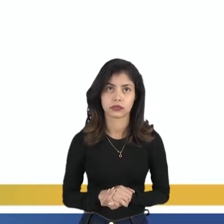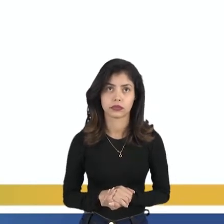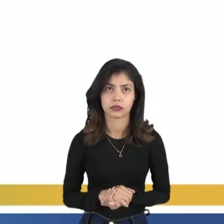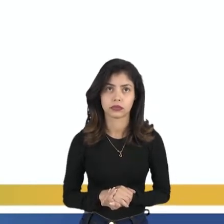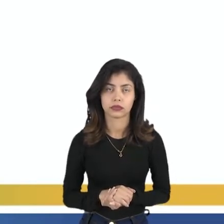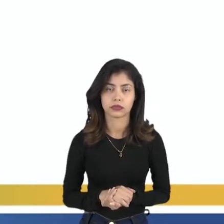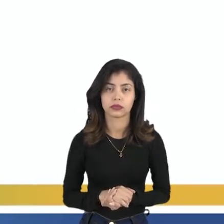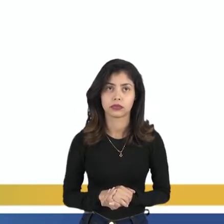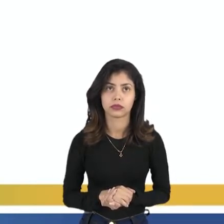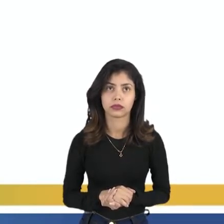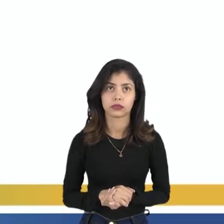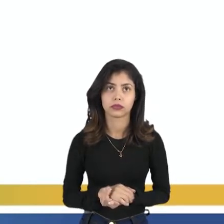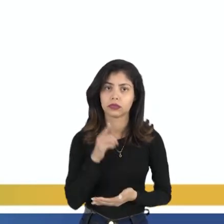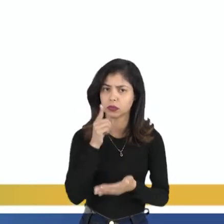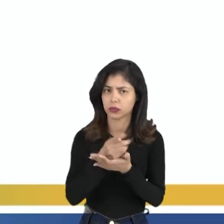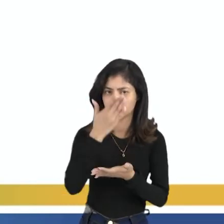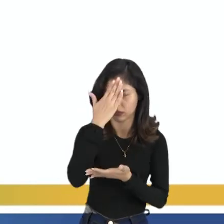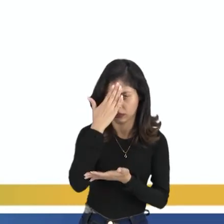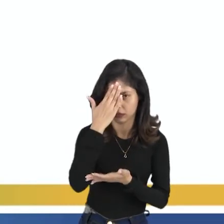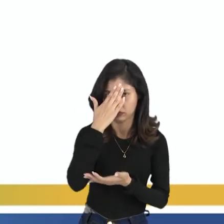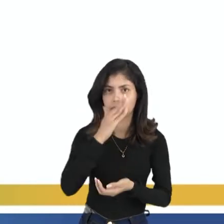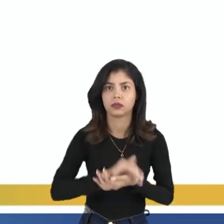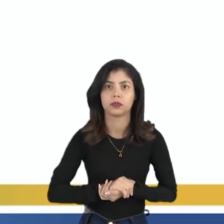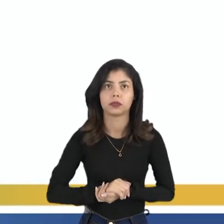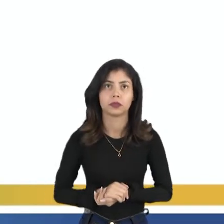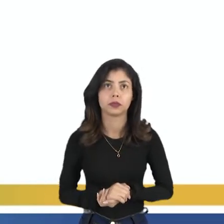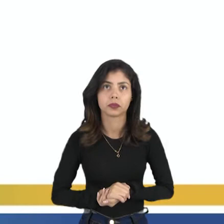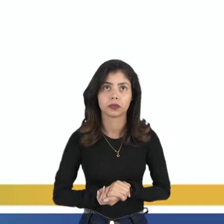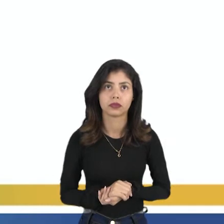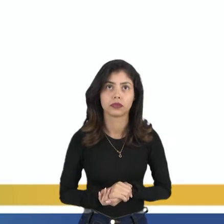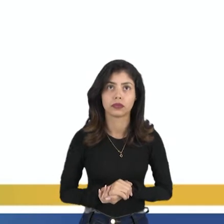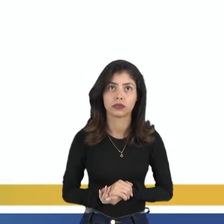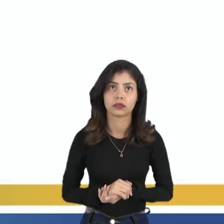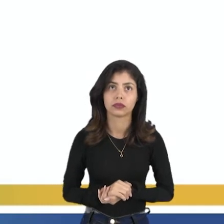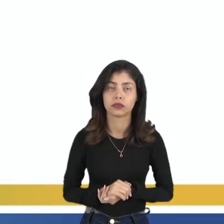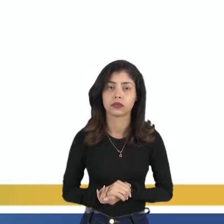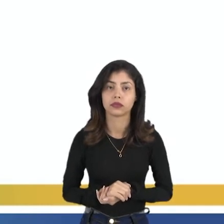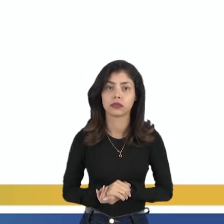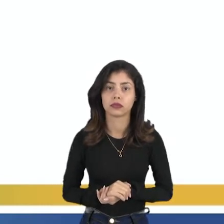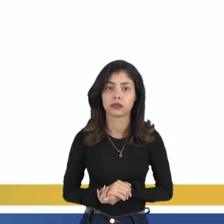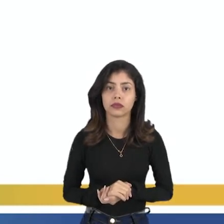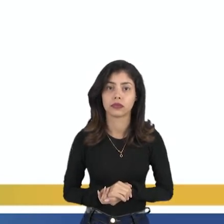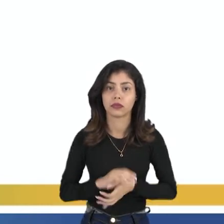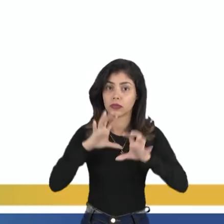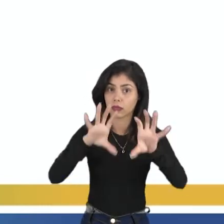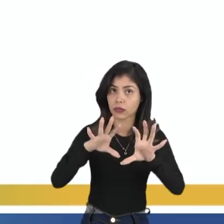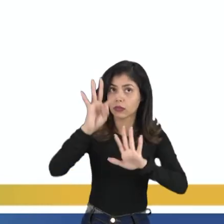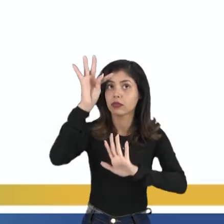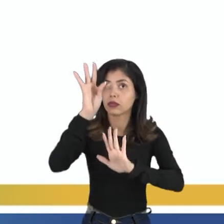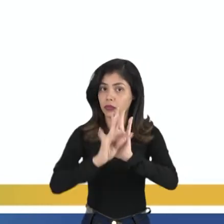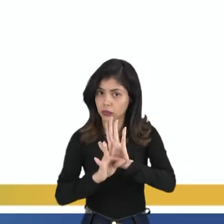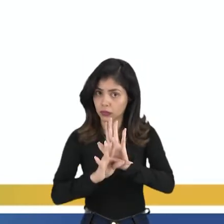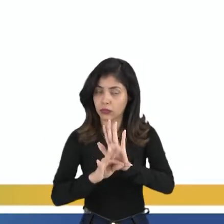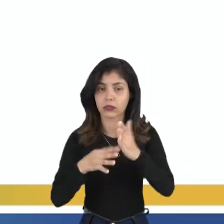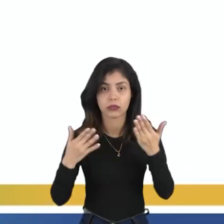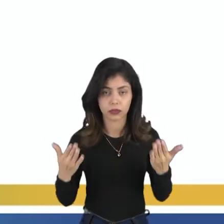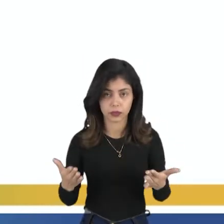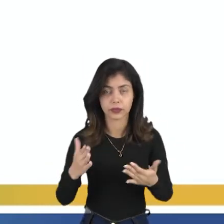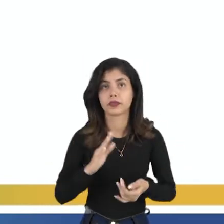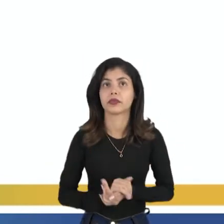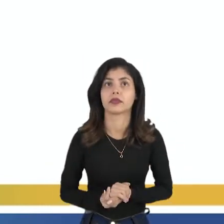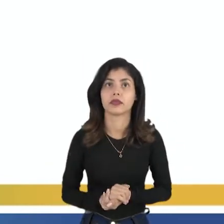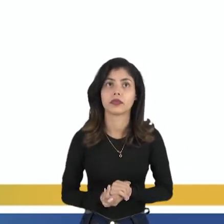lá. Comando de compreensão. Vamos lá. Assim, no